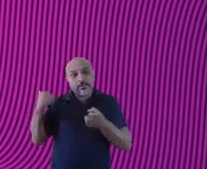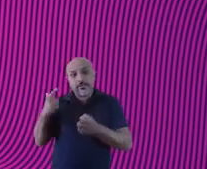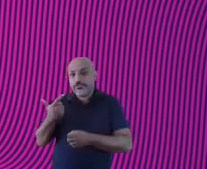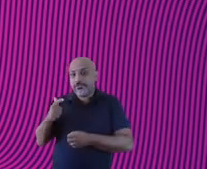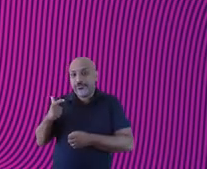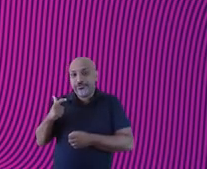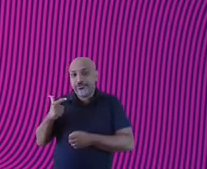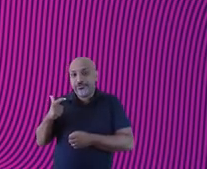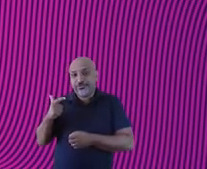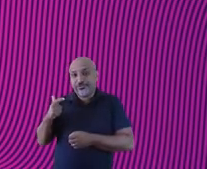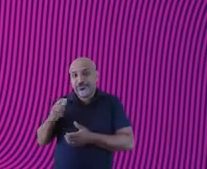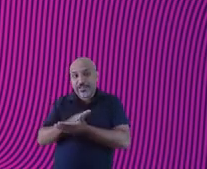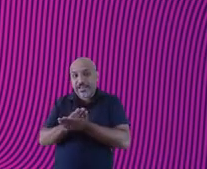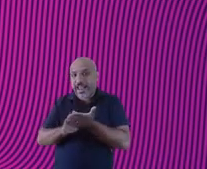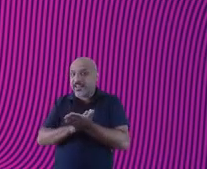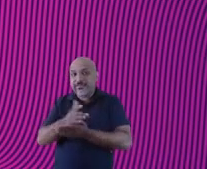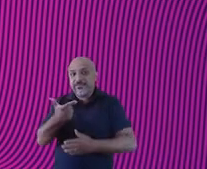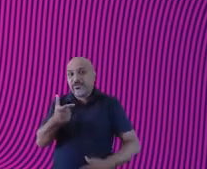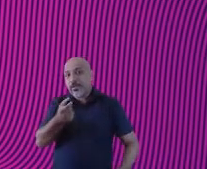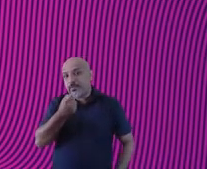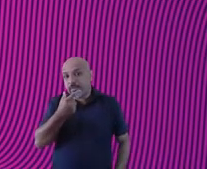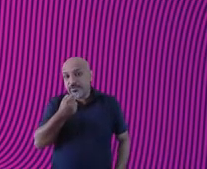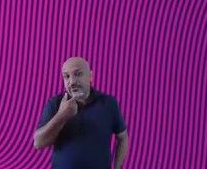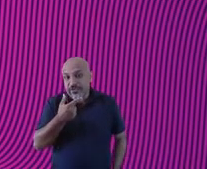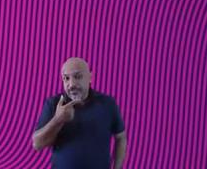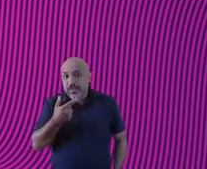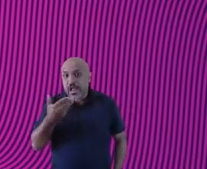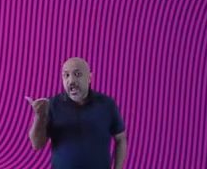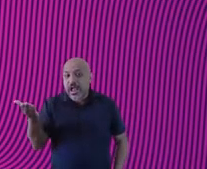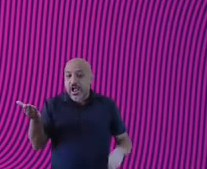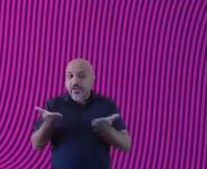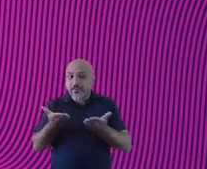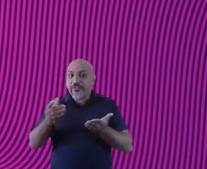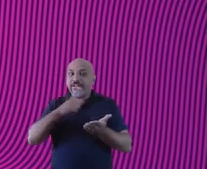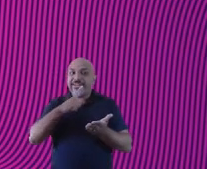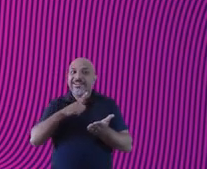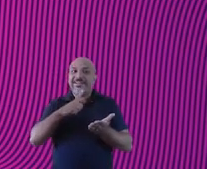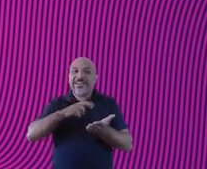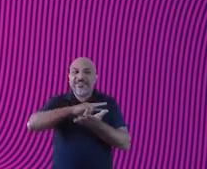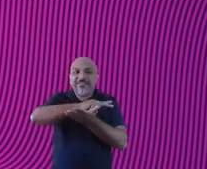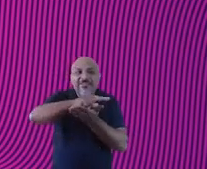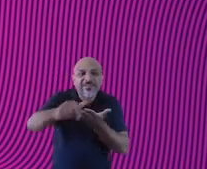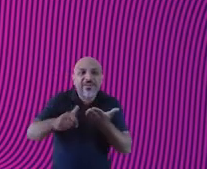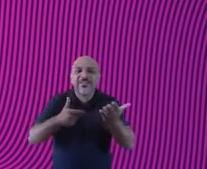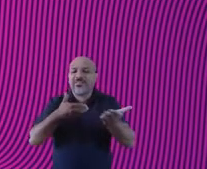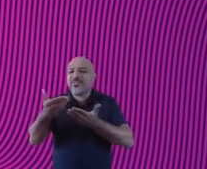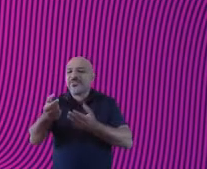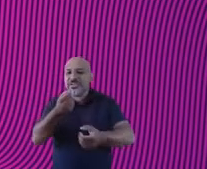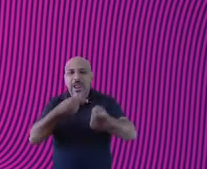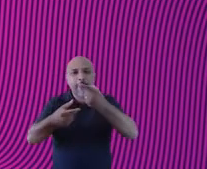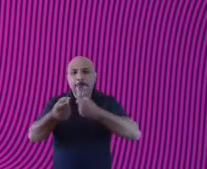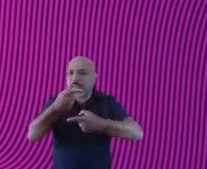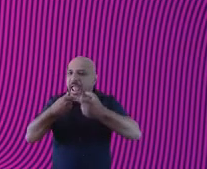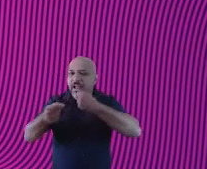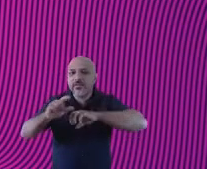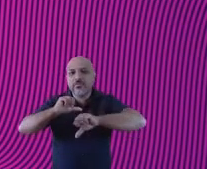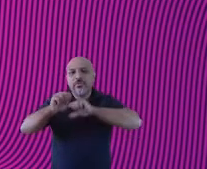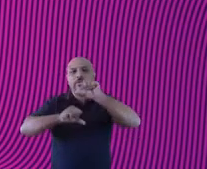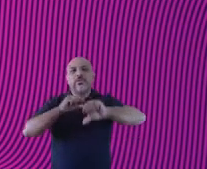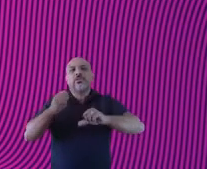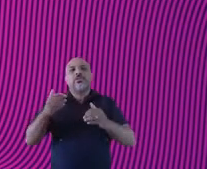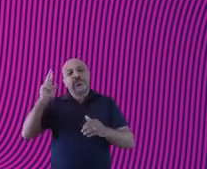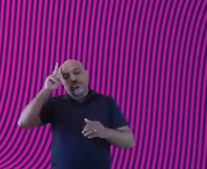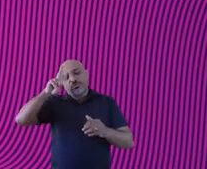tinha medicação nenhuma. E agora se tem todo um arsenal terapêutico que mudou a história do tratamento da doença, do